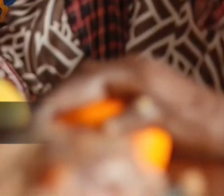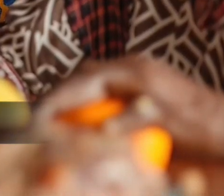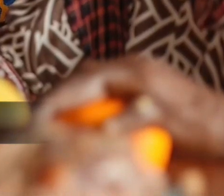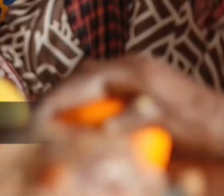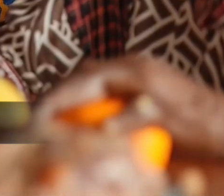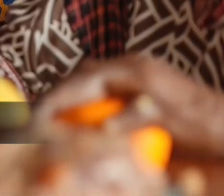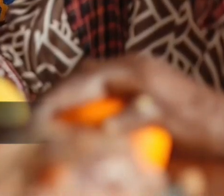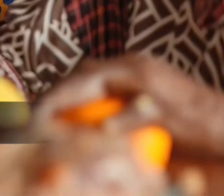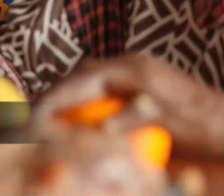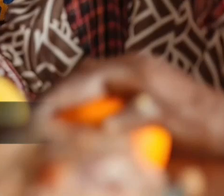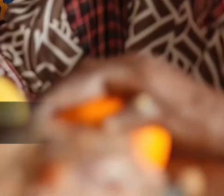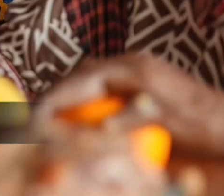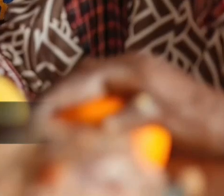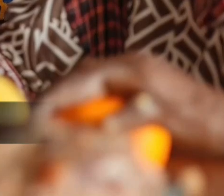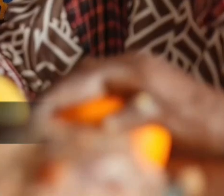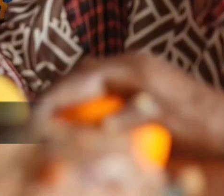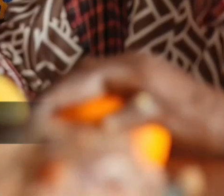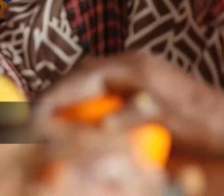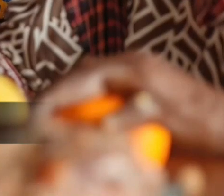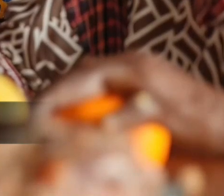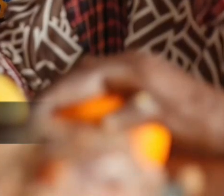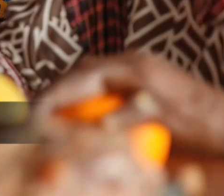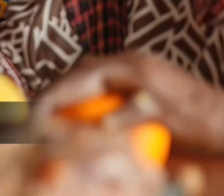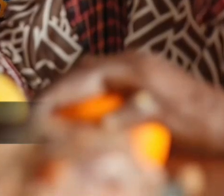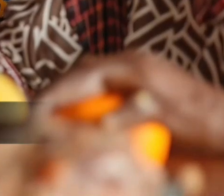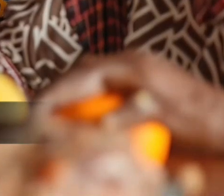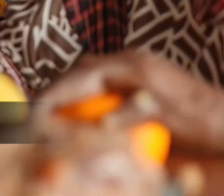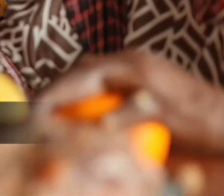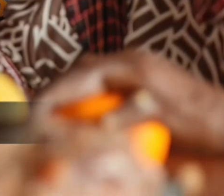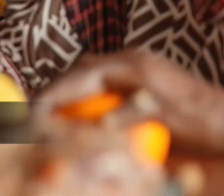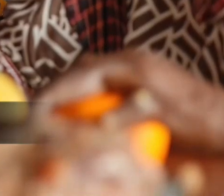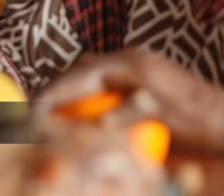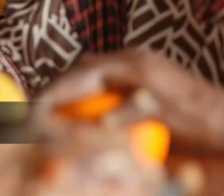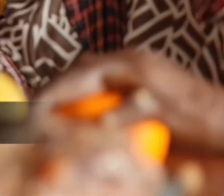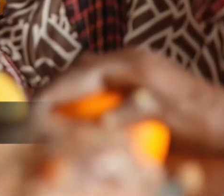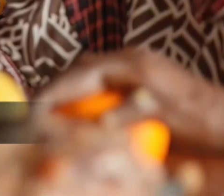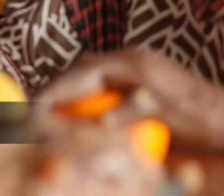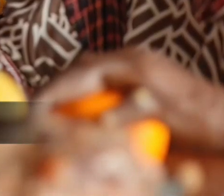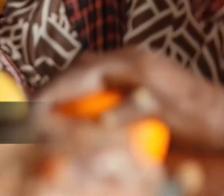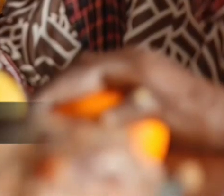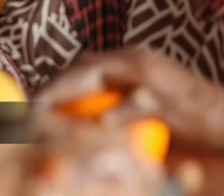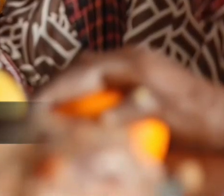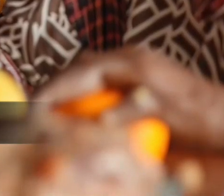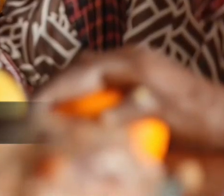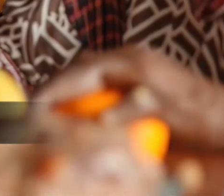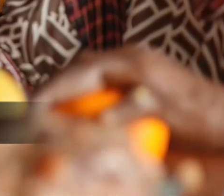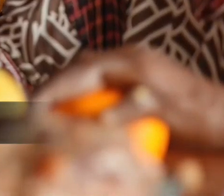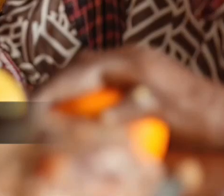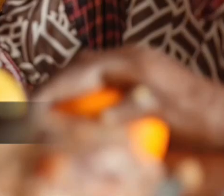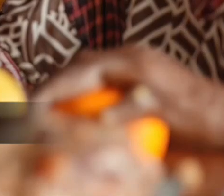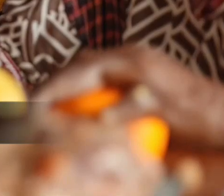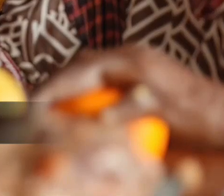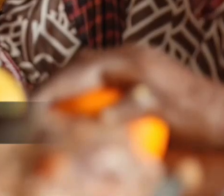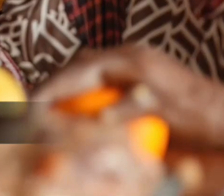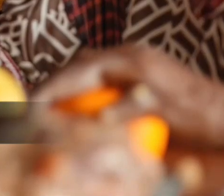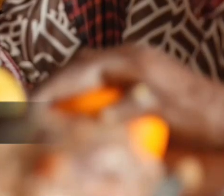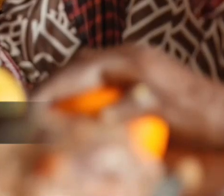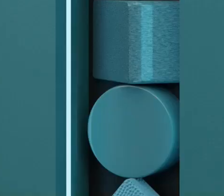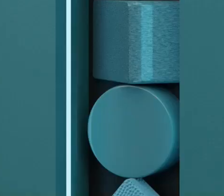noche. Me encantaba todos los años visitar a mis abuelos cuando era